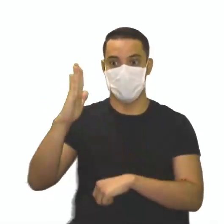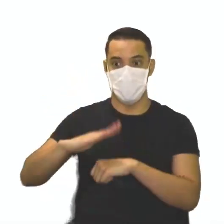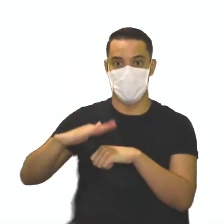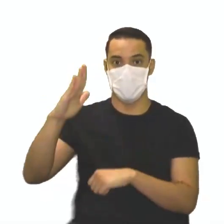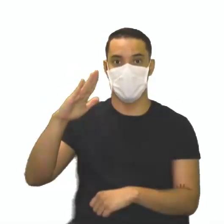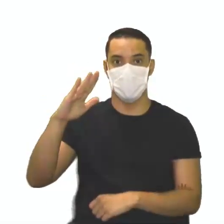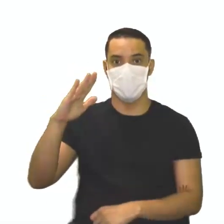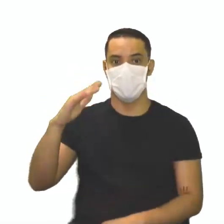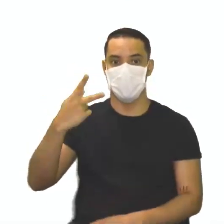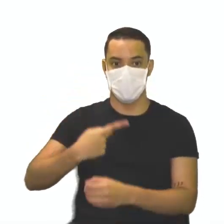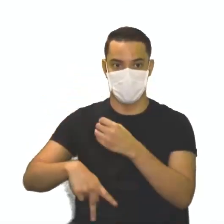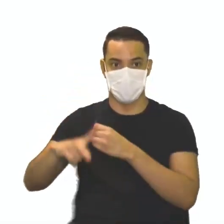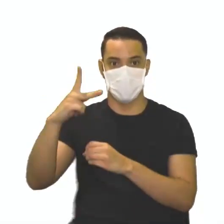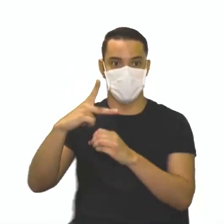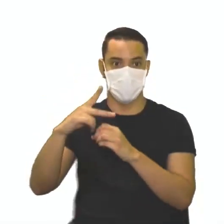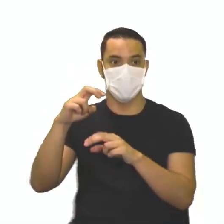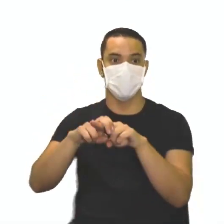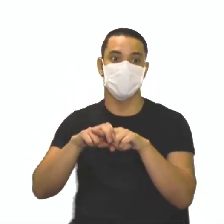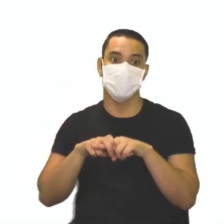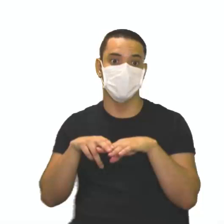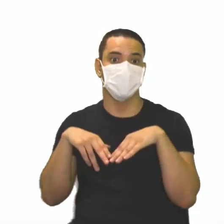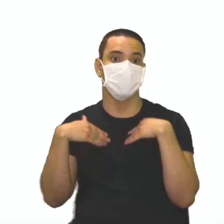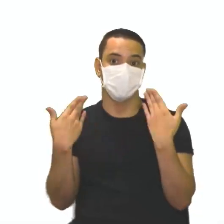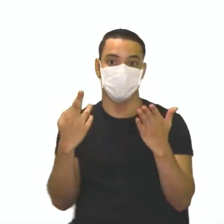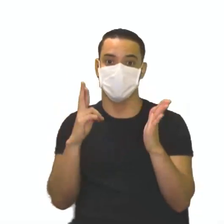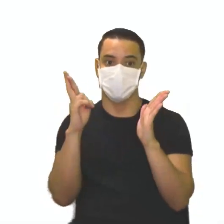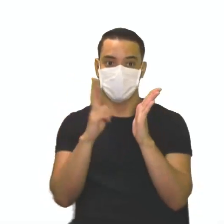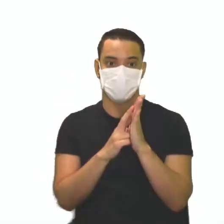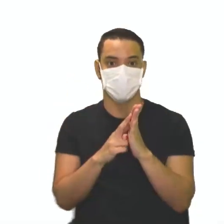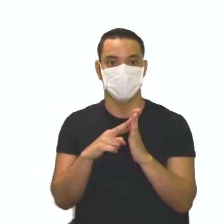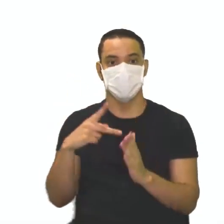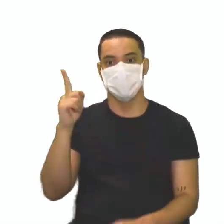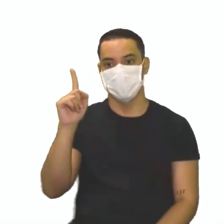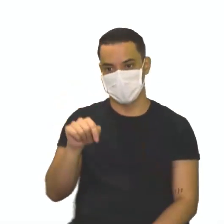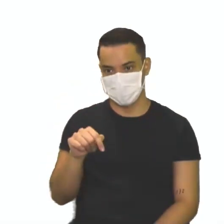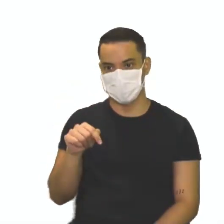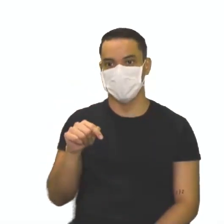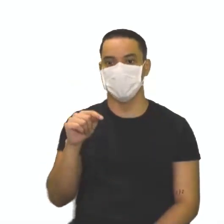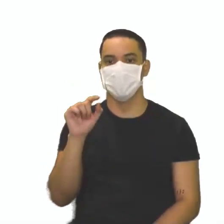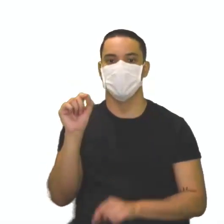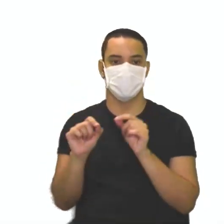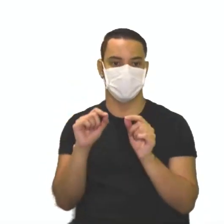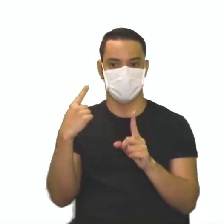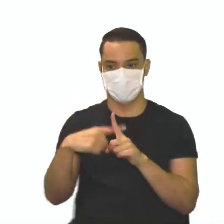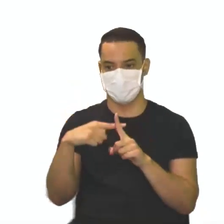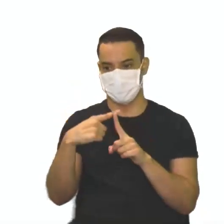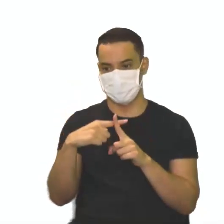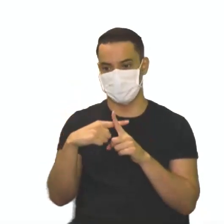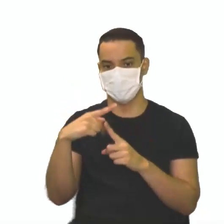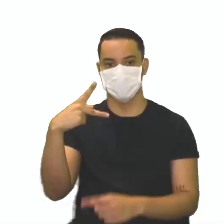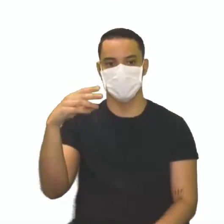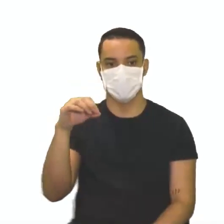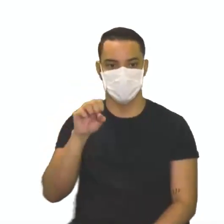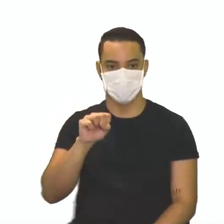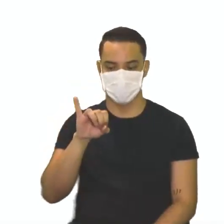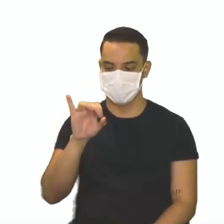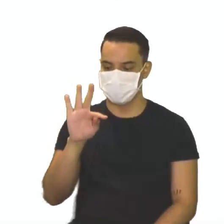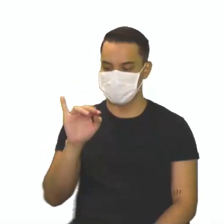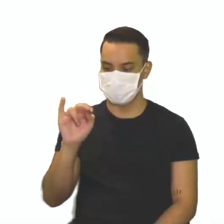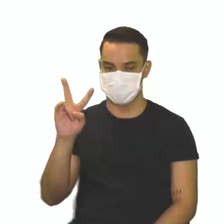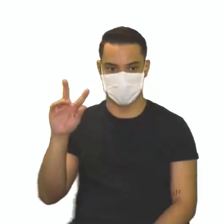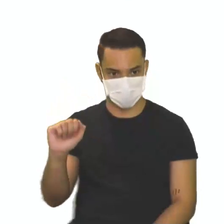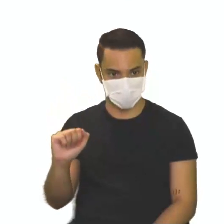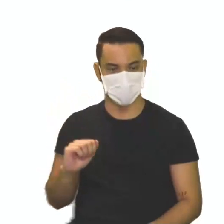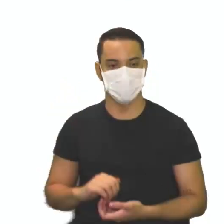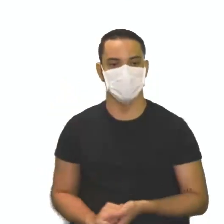carga ficou positiva, certo? Na letra B, ele vai fazer o seguinte questionamento. Qual foi a